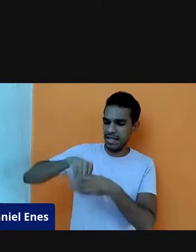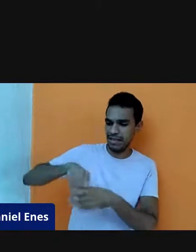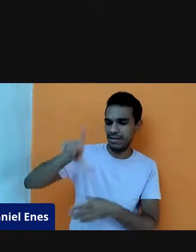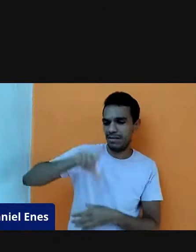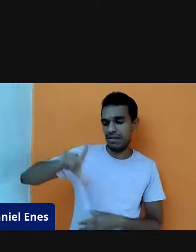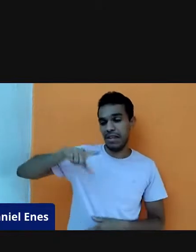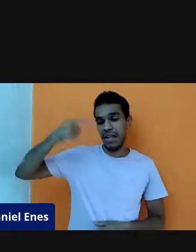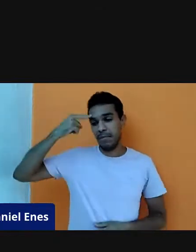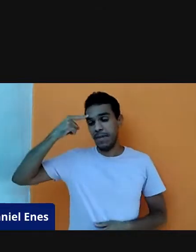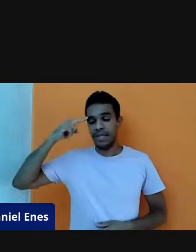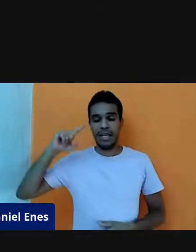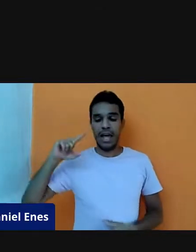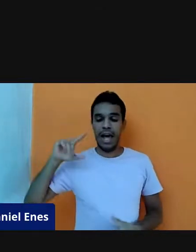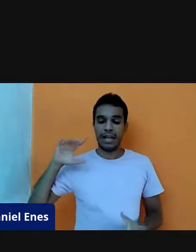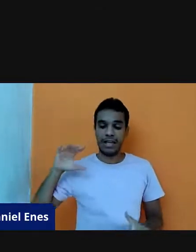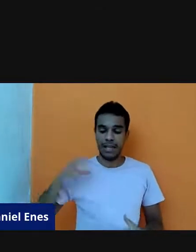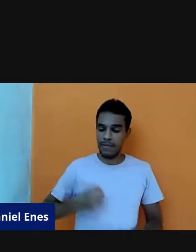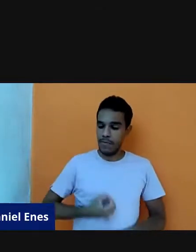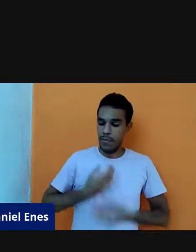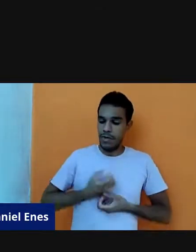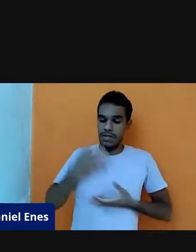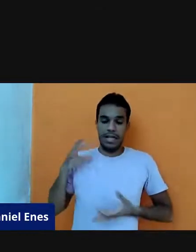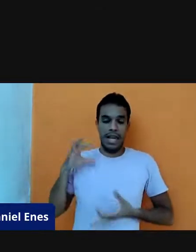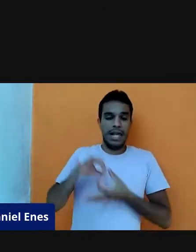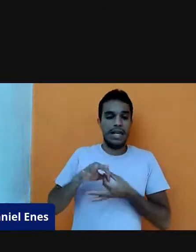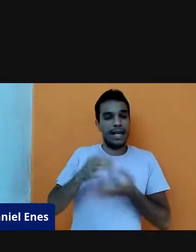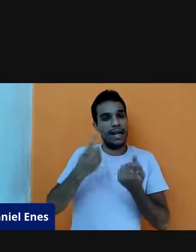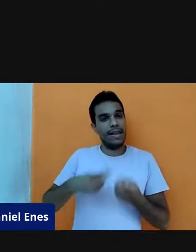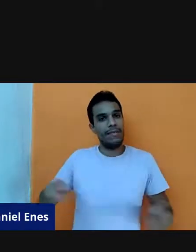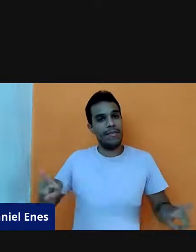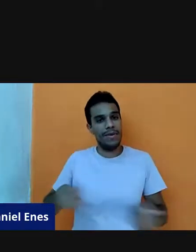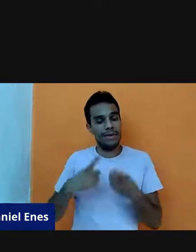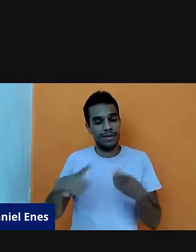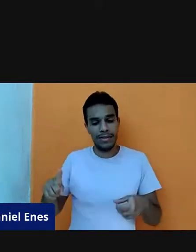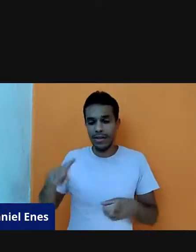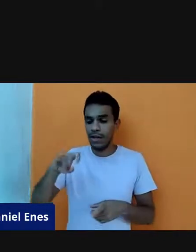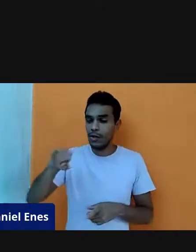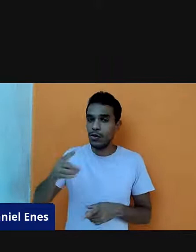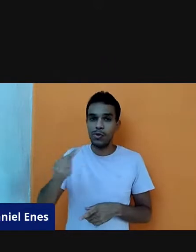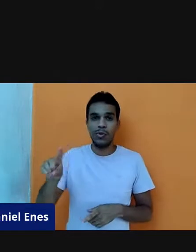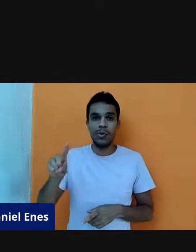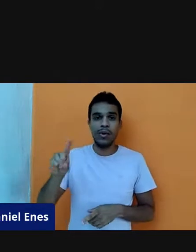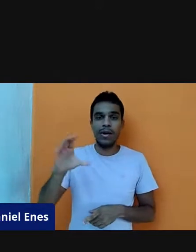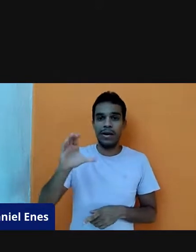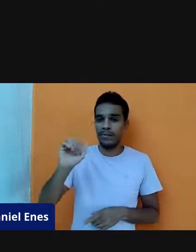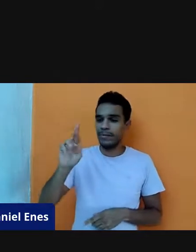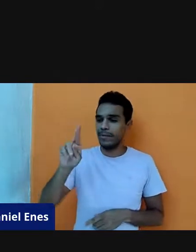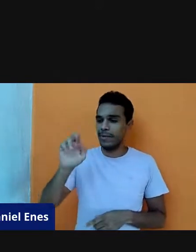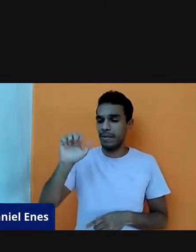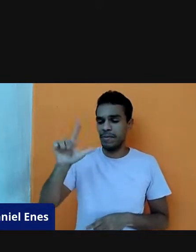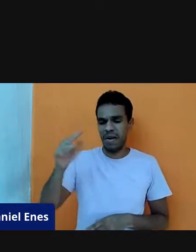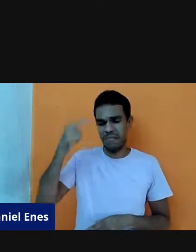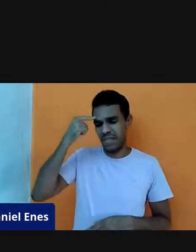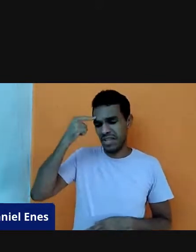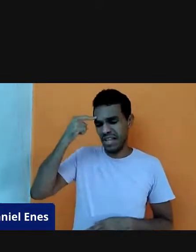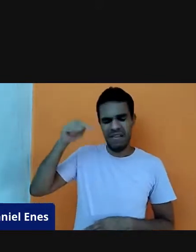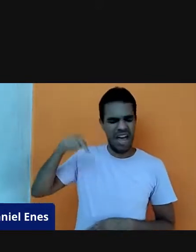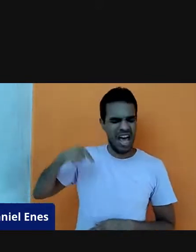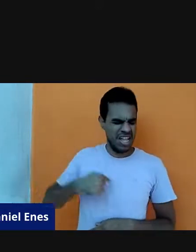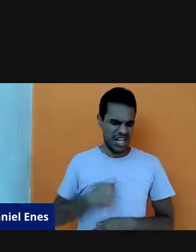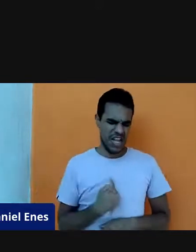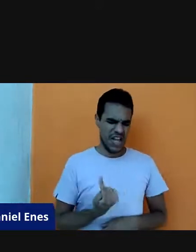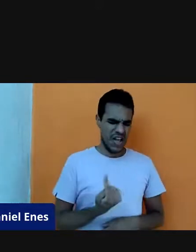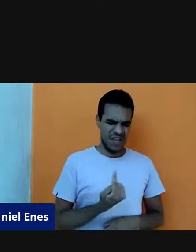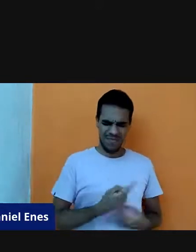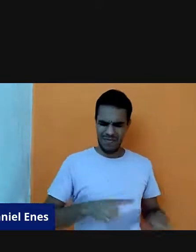esteve ligada à musicalidade. E João Cabral se considerava antimusical. Então, o que ele vai fazer? Ele